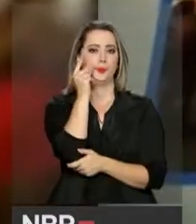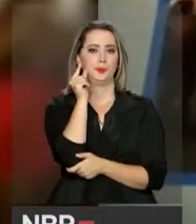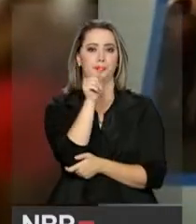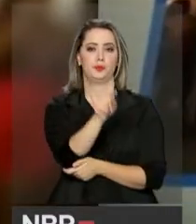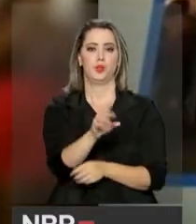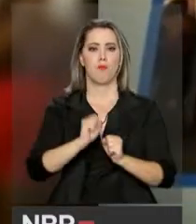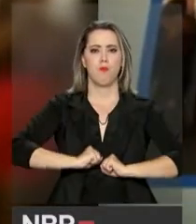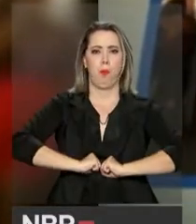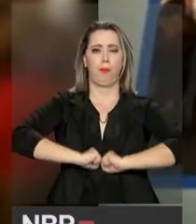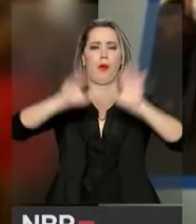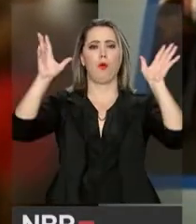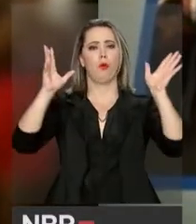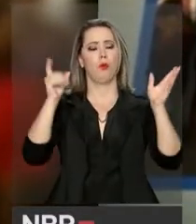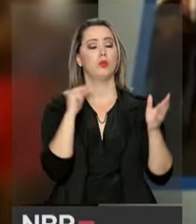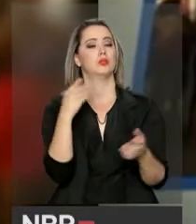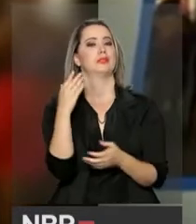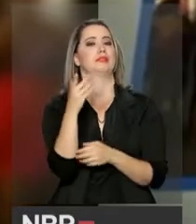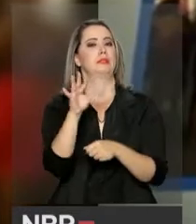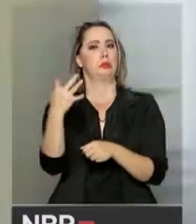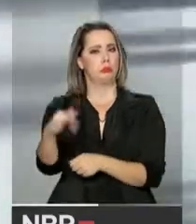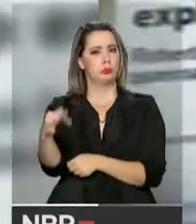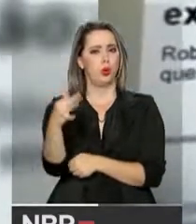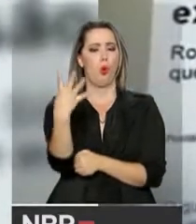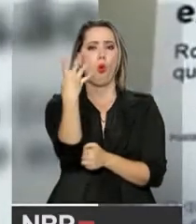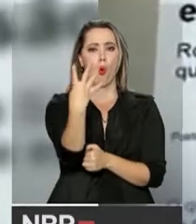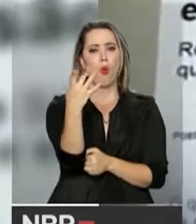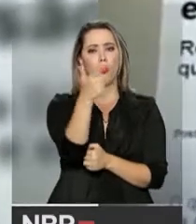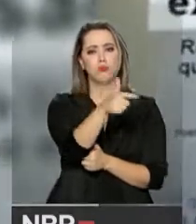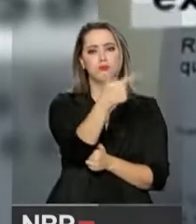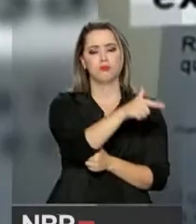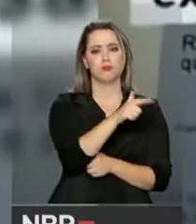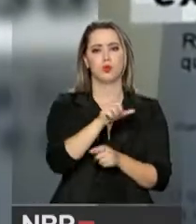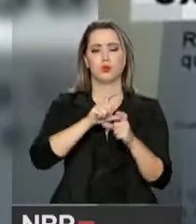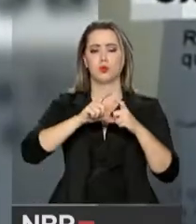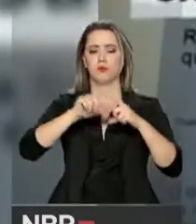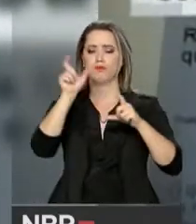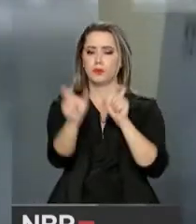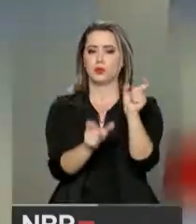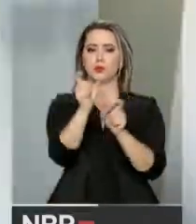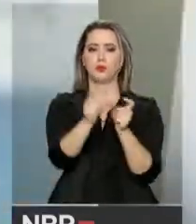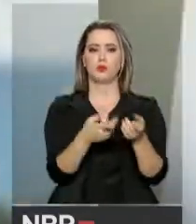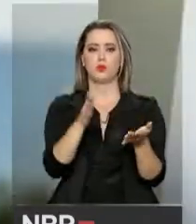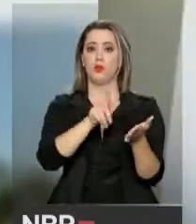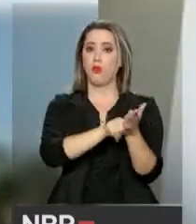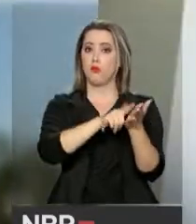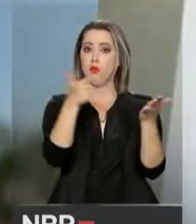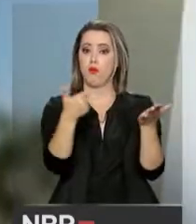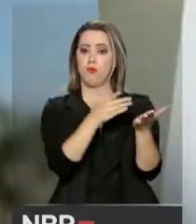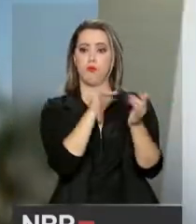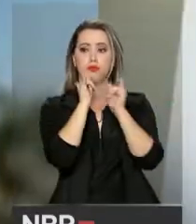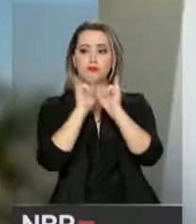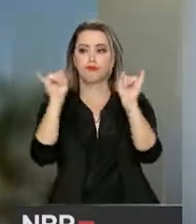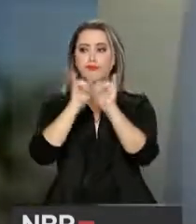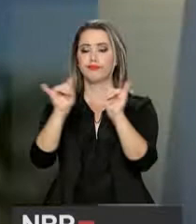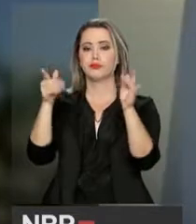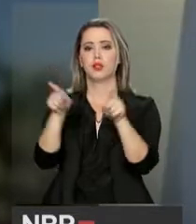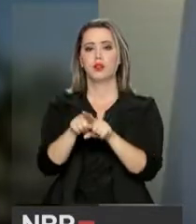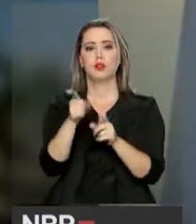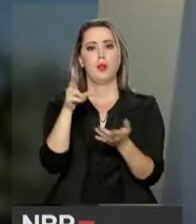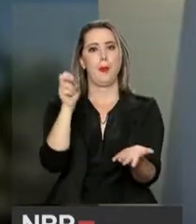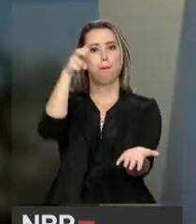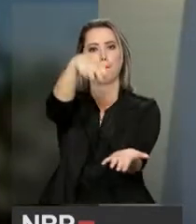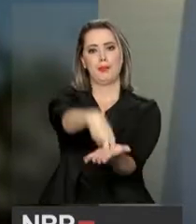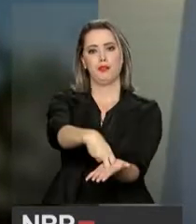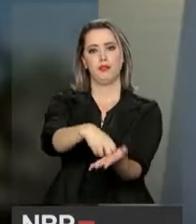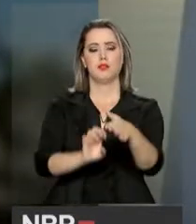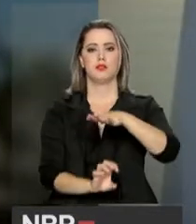A explosão, que também feriu outros 4 empregados, ganhou destaque nos jornais e resultou na condenação da empresa pela